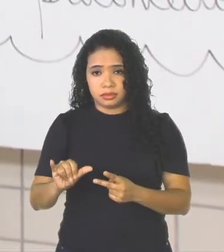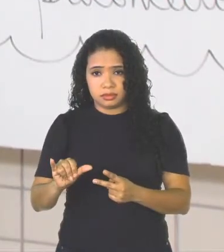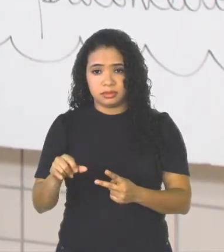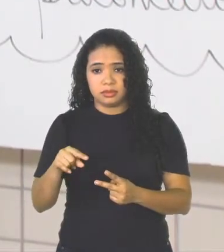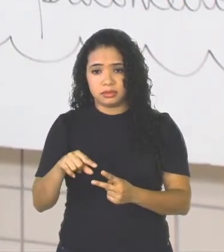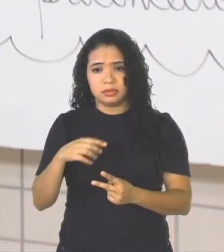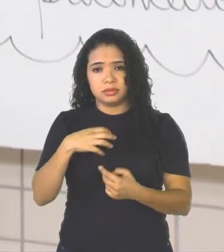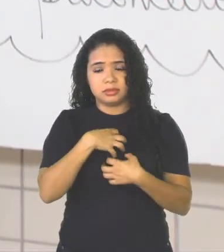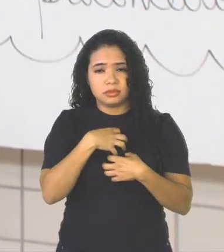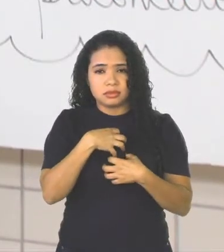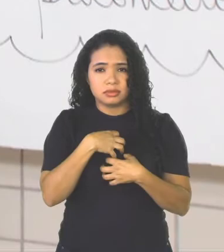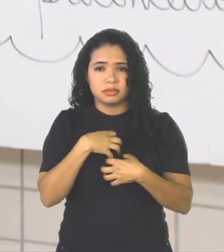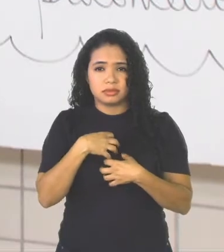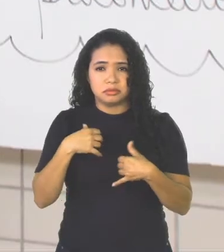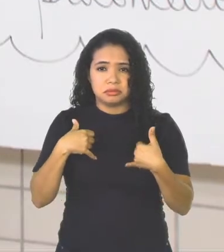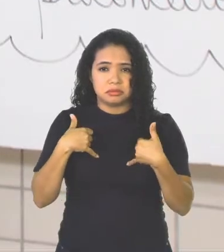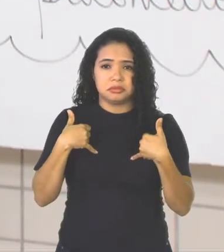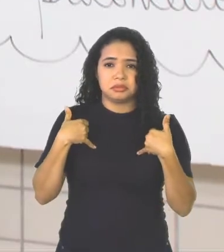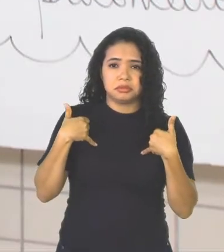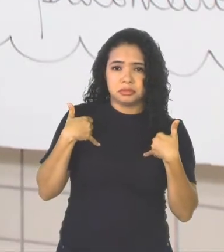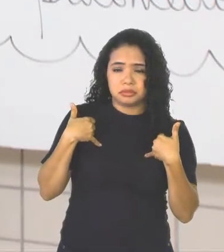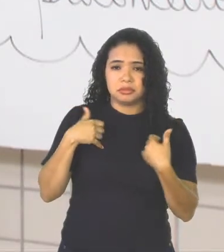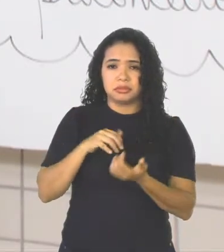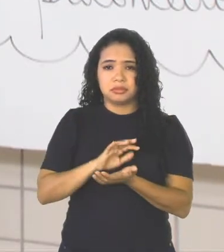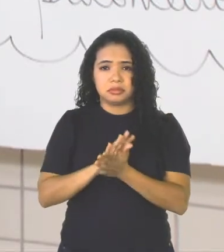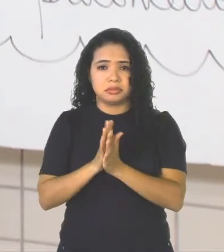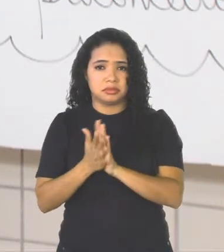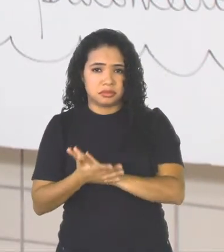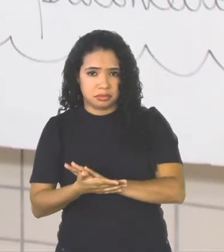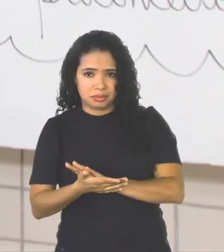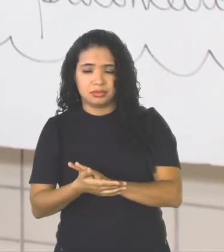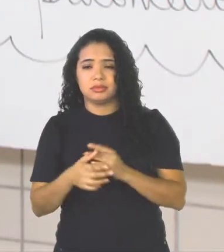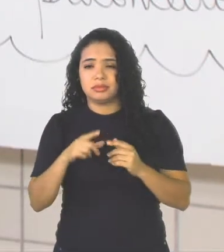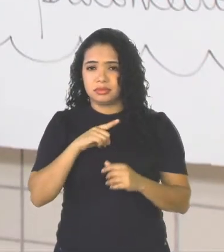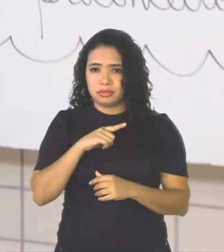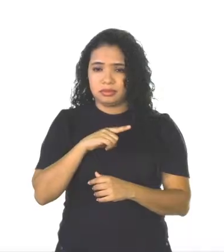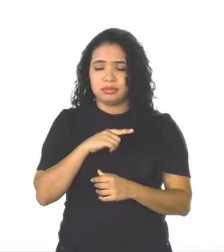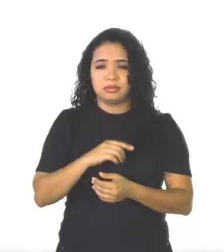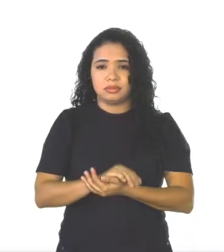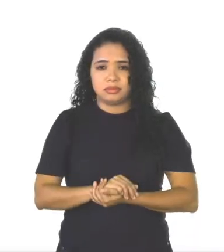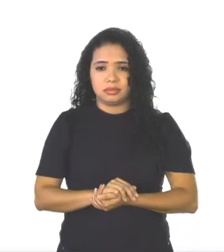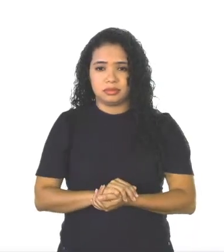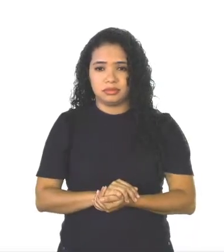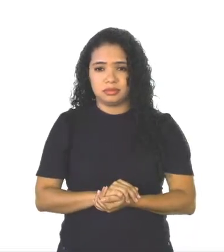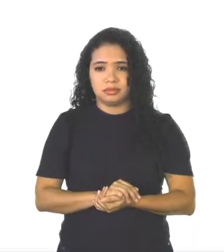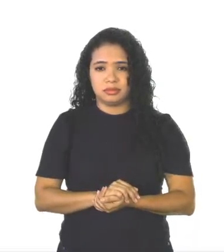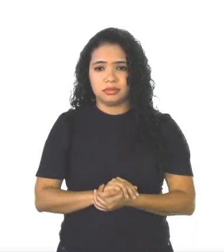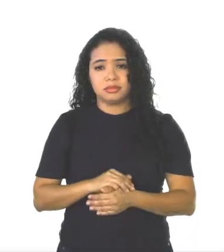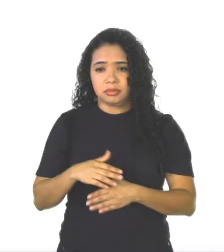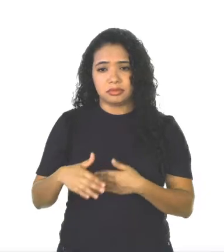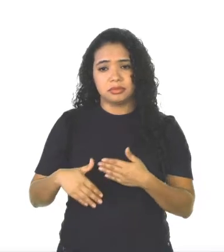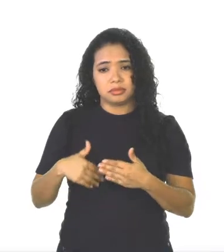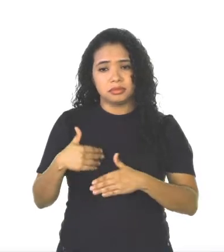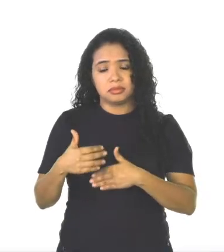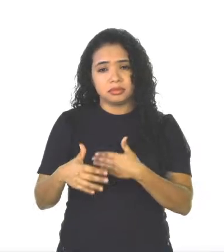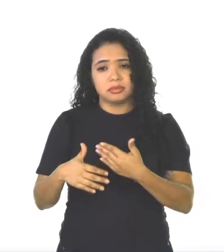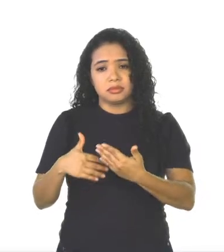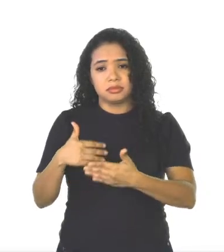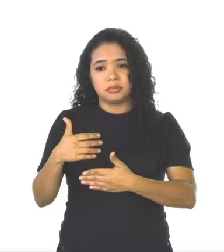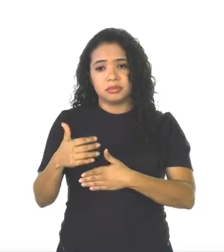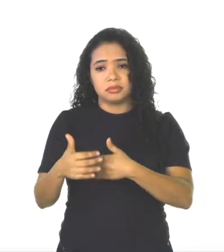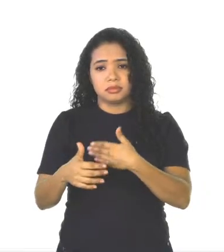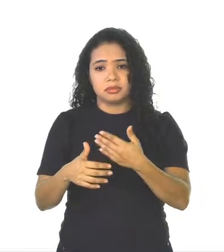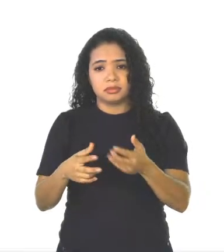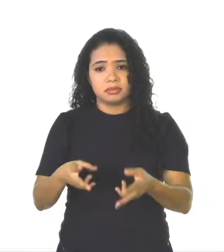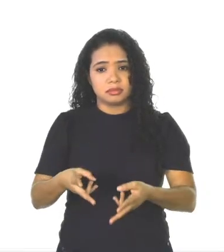esses sentimentos de orgulho, de preconceito, certo? Aos poucos, a jovem acaba